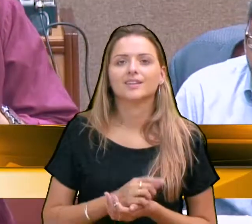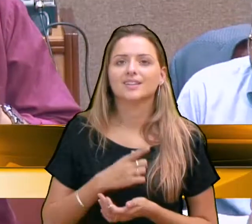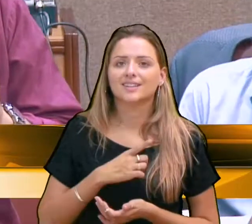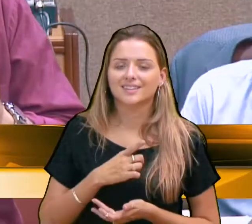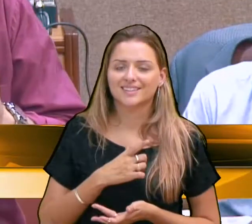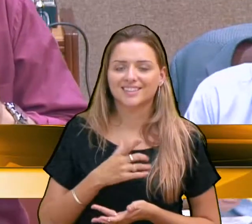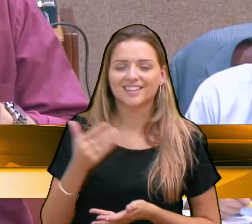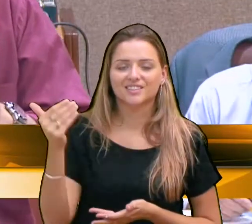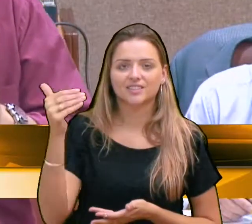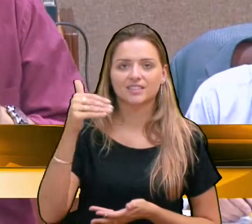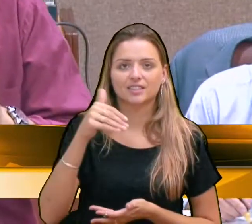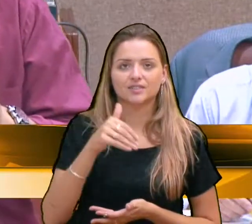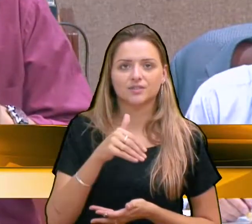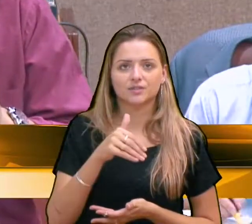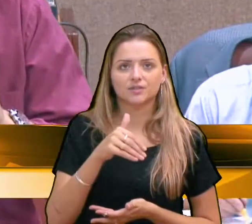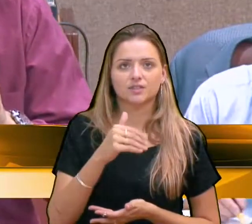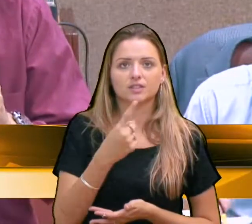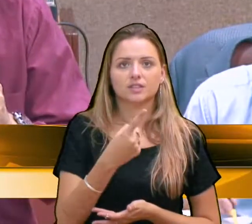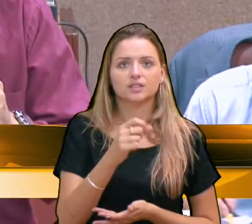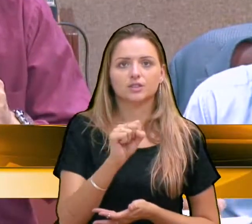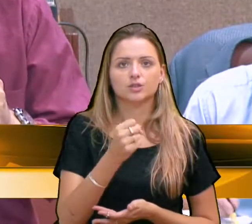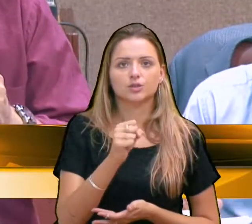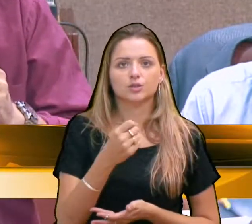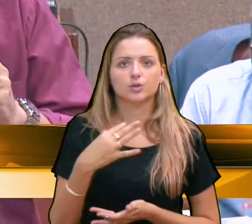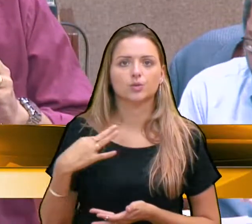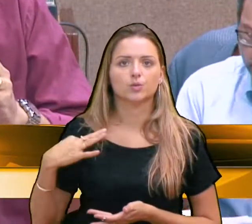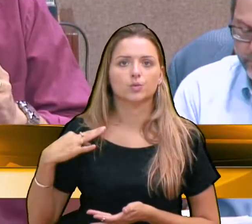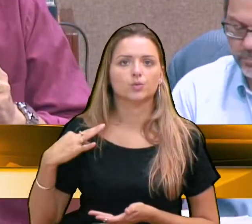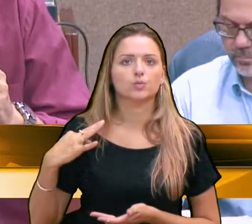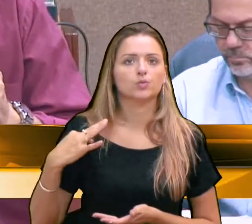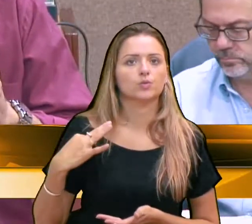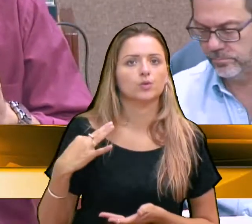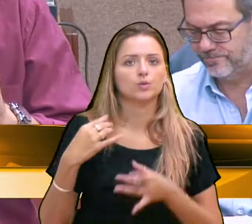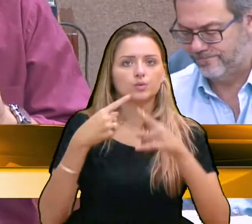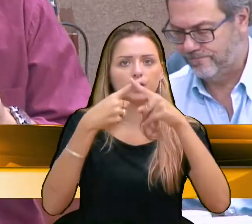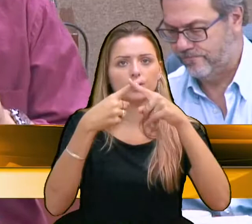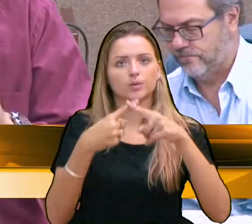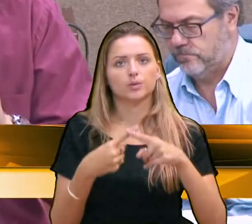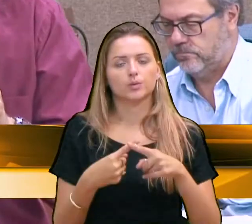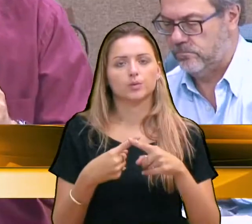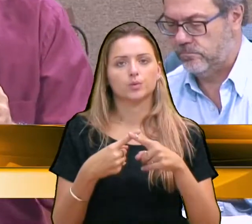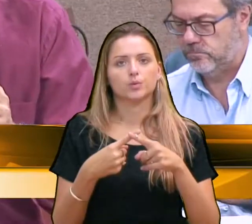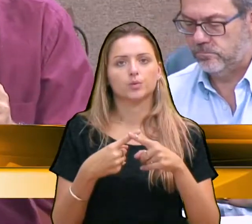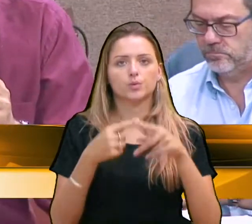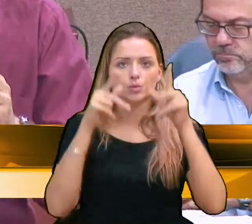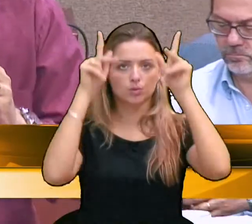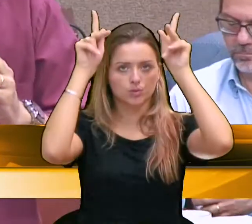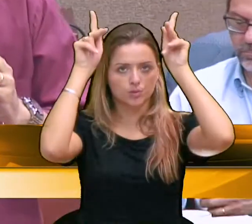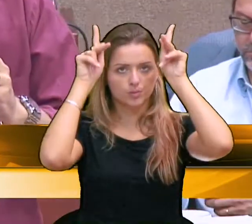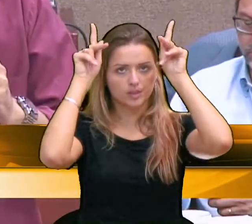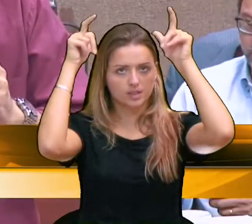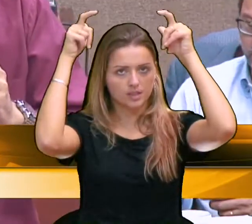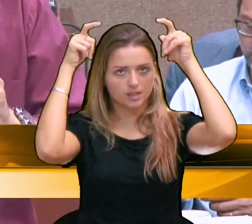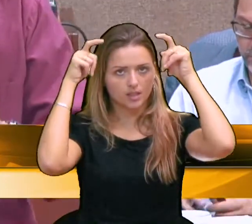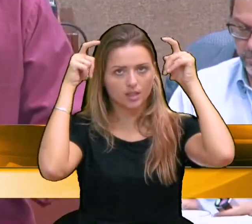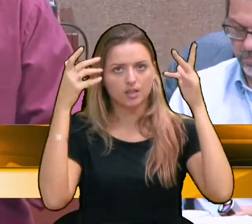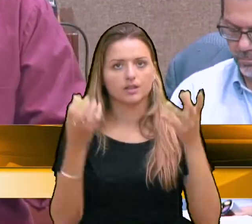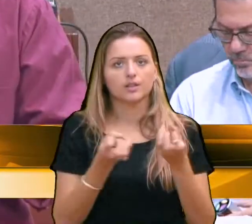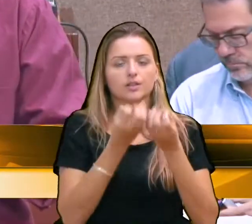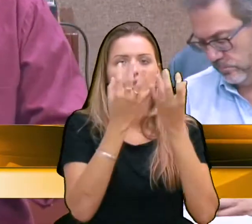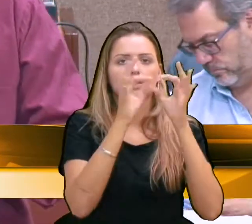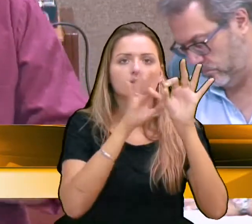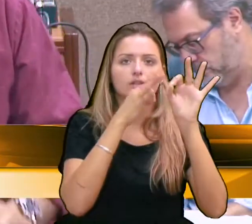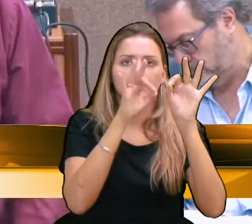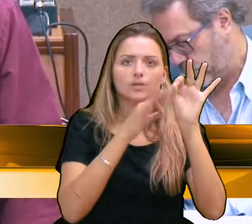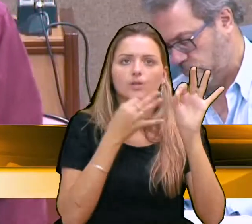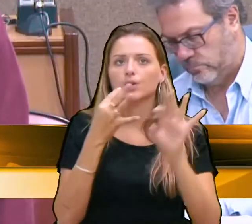neste parlamento as 18 candidatas ao concurso de soberanas da Festa da Uva. tivemos a oportunidade